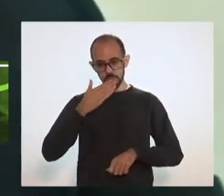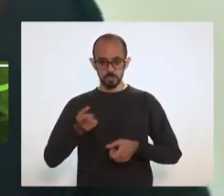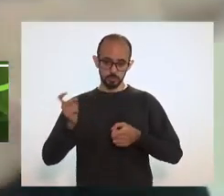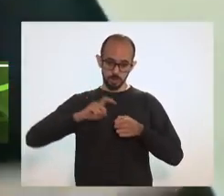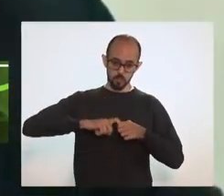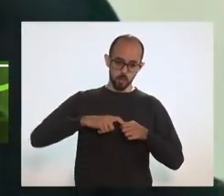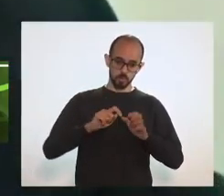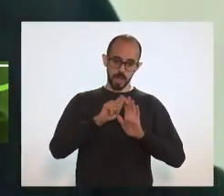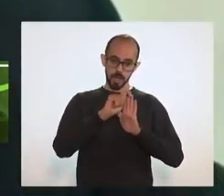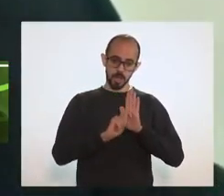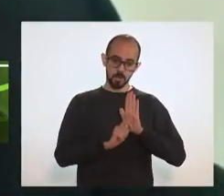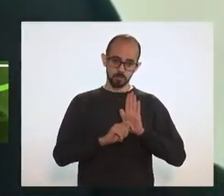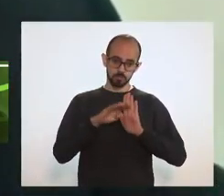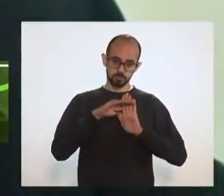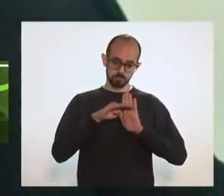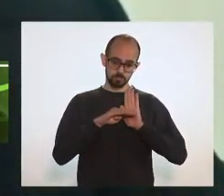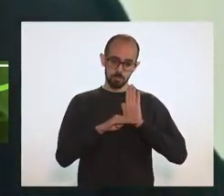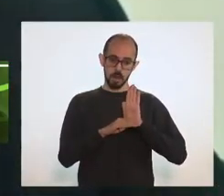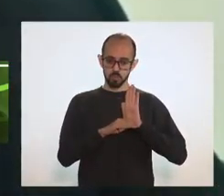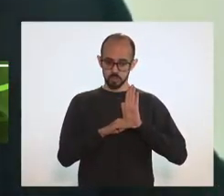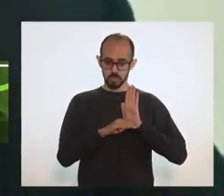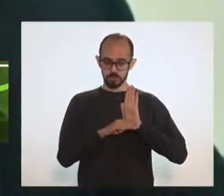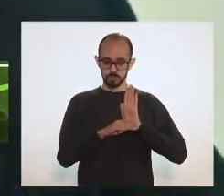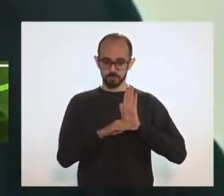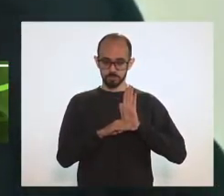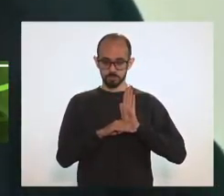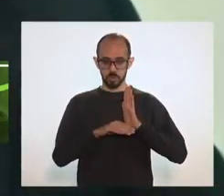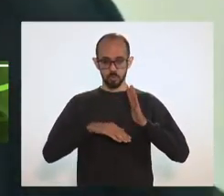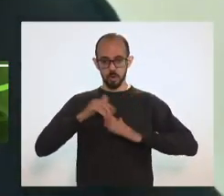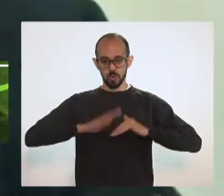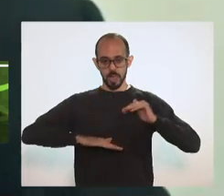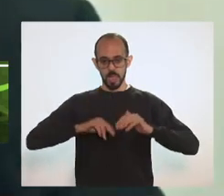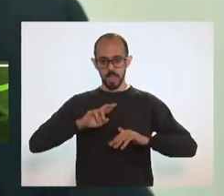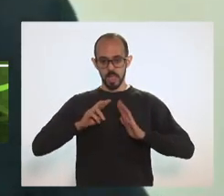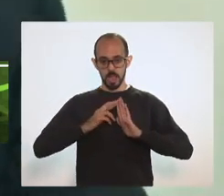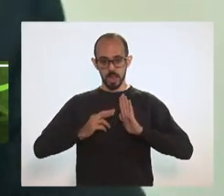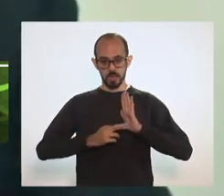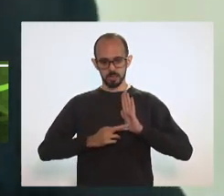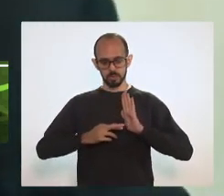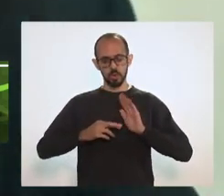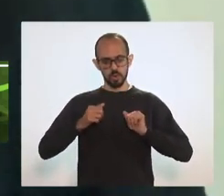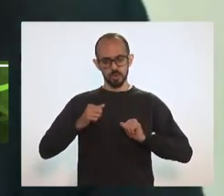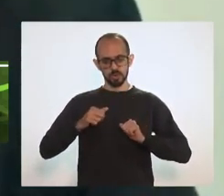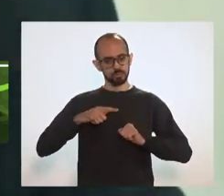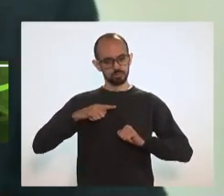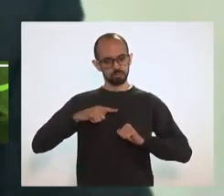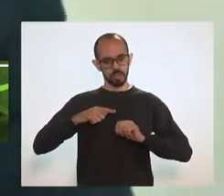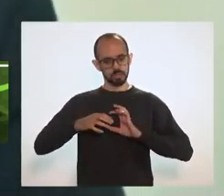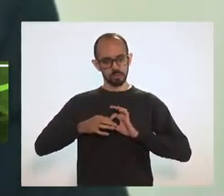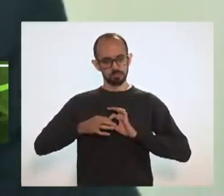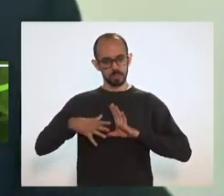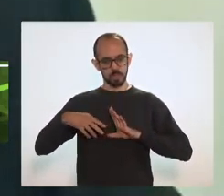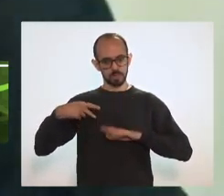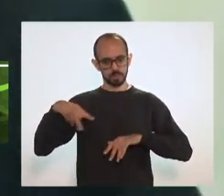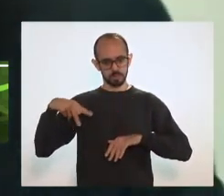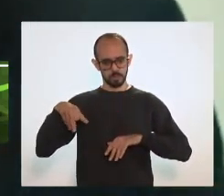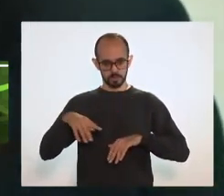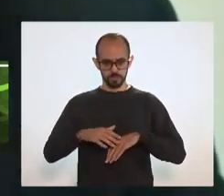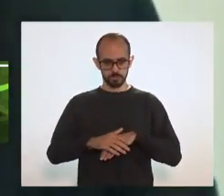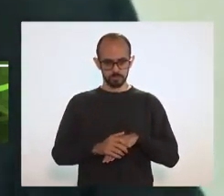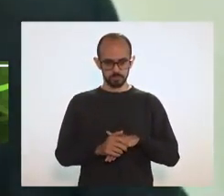vista. Então, o deputado Chico Machado, obviamente, com bom senso e com toda a sua competência, vai analisar o mais